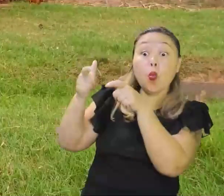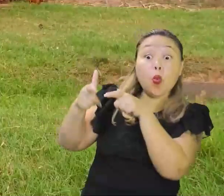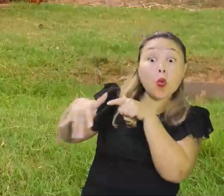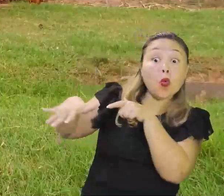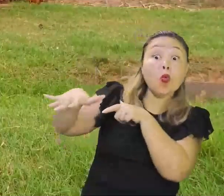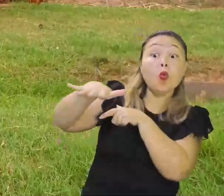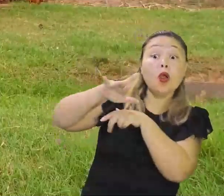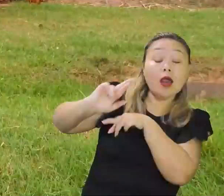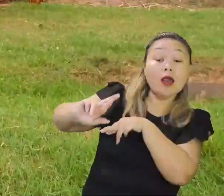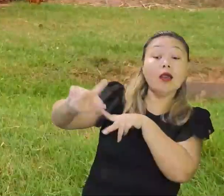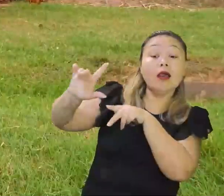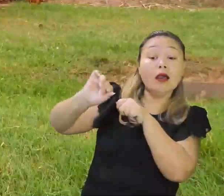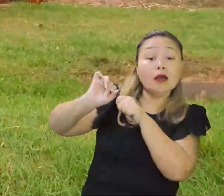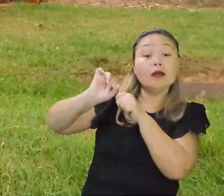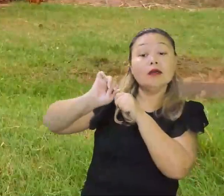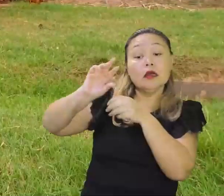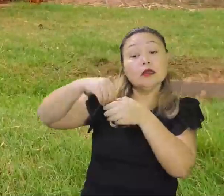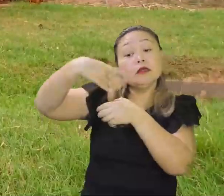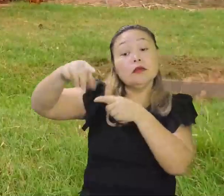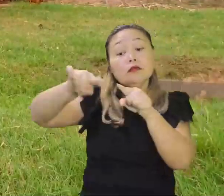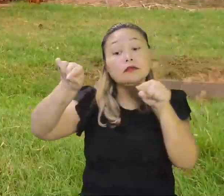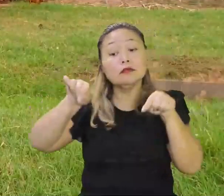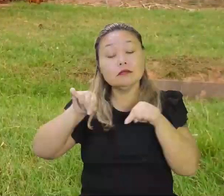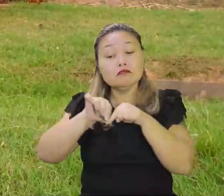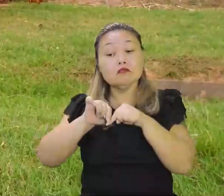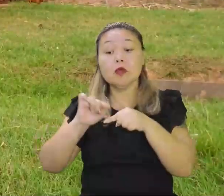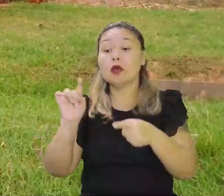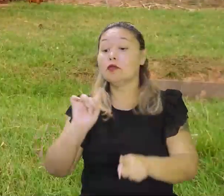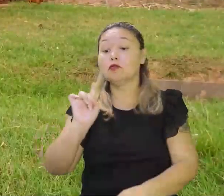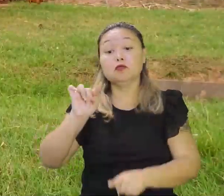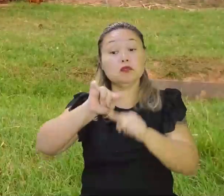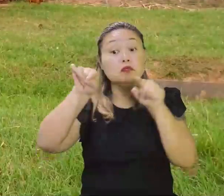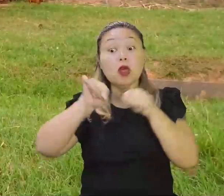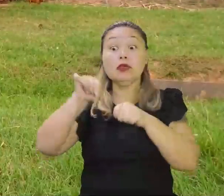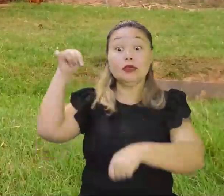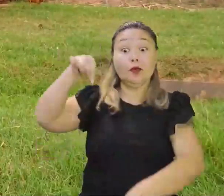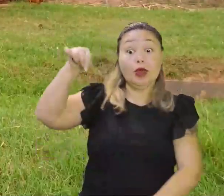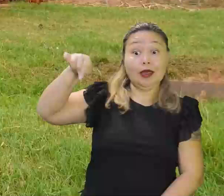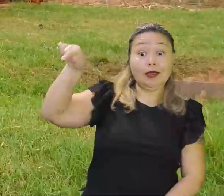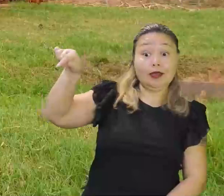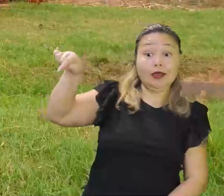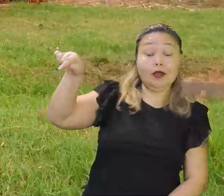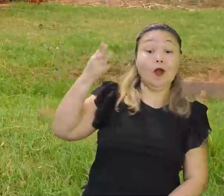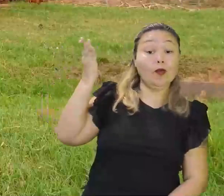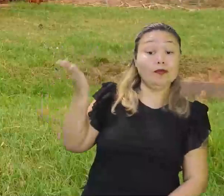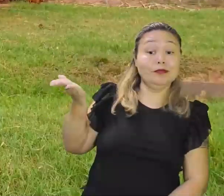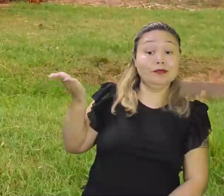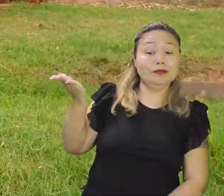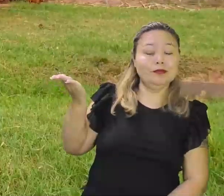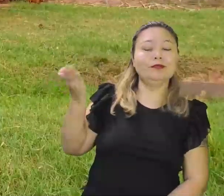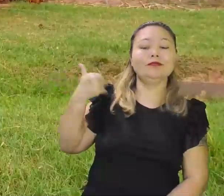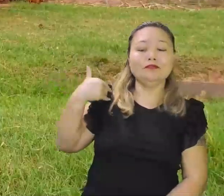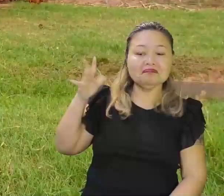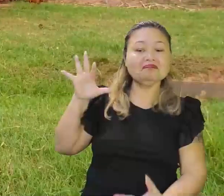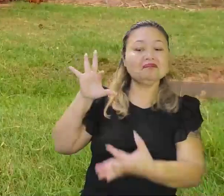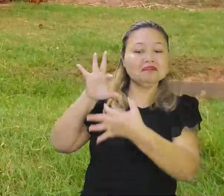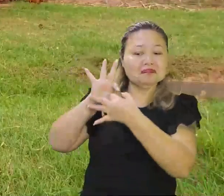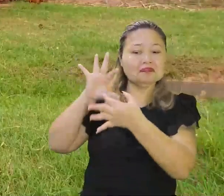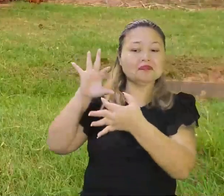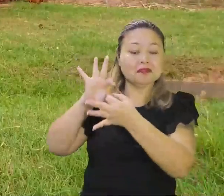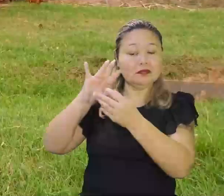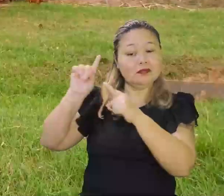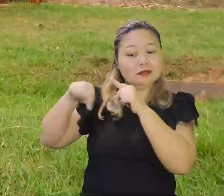sala de aula. Saímos da sala de aula, não estamos na sala, estamos aqui nesse local bem apropriado para a